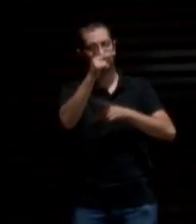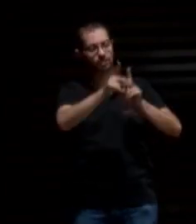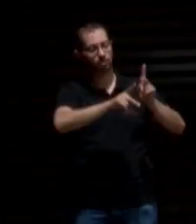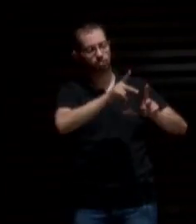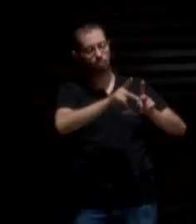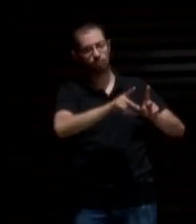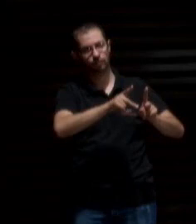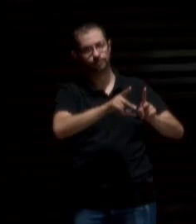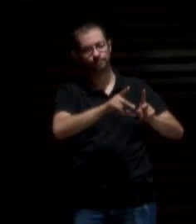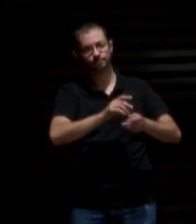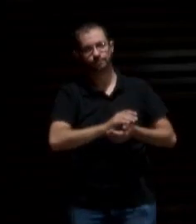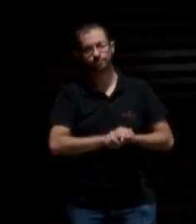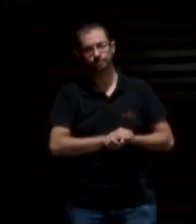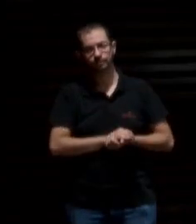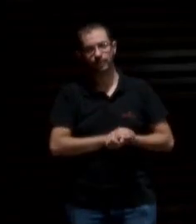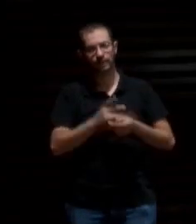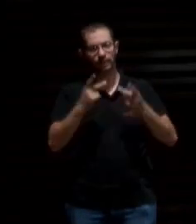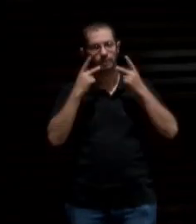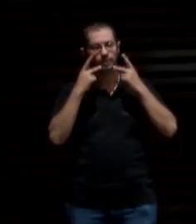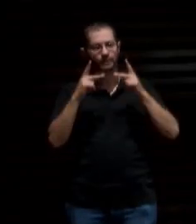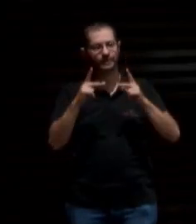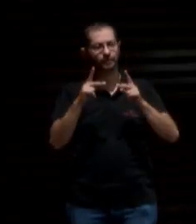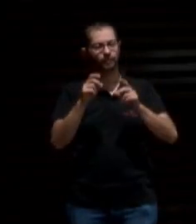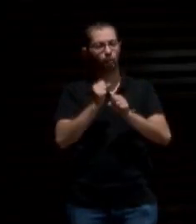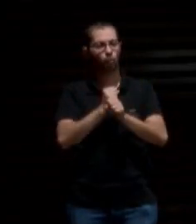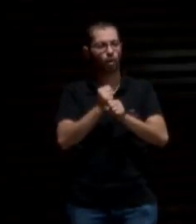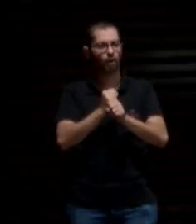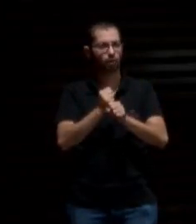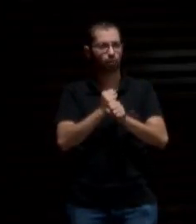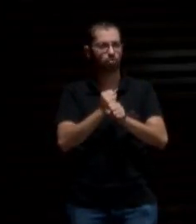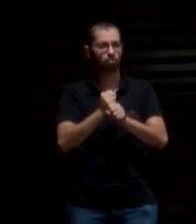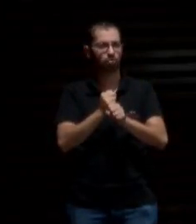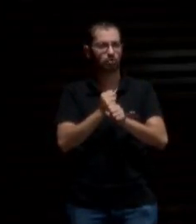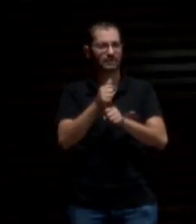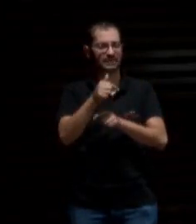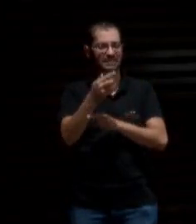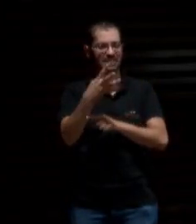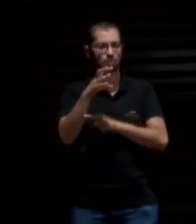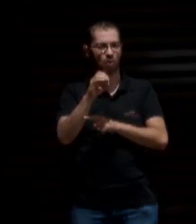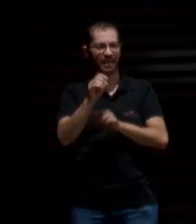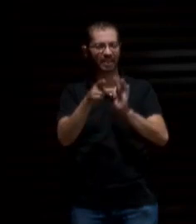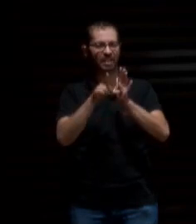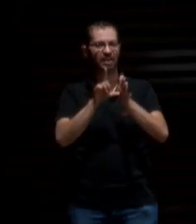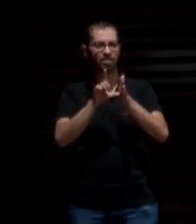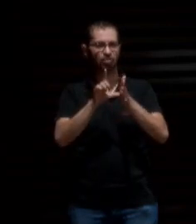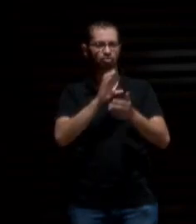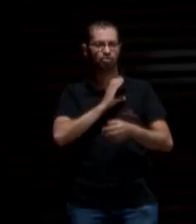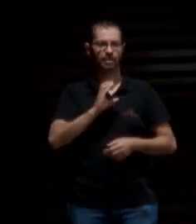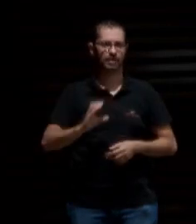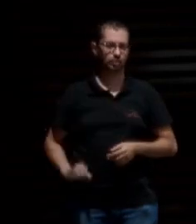assim: essa profecia, amados, ela foi proferida por volta do ano 740 a.C., e ela se cumpriu 18 anos depois,